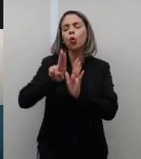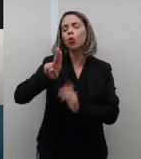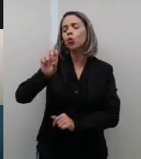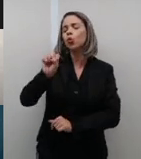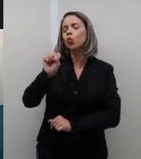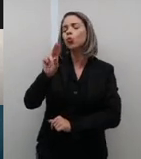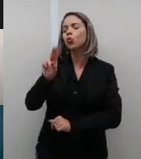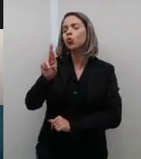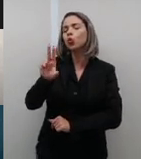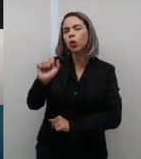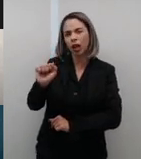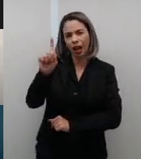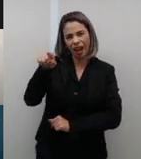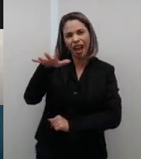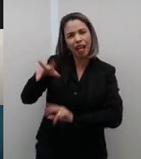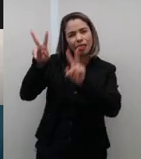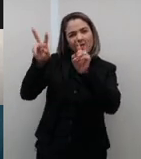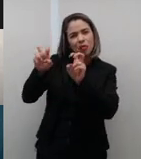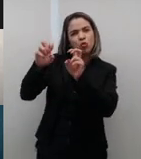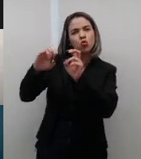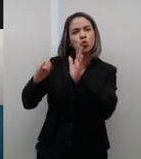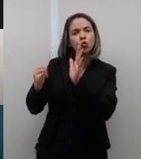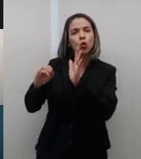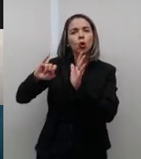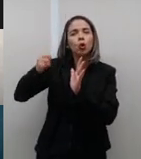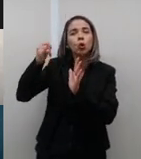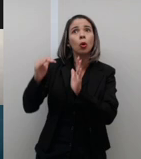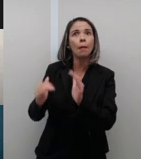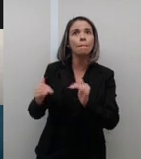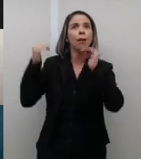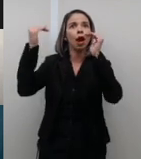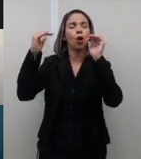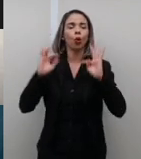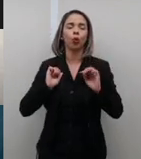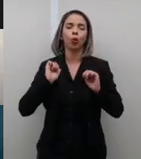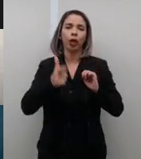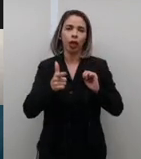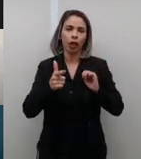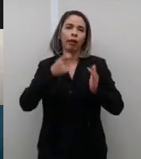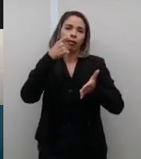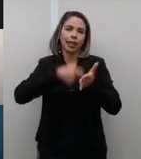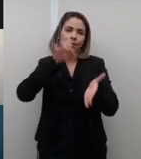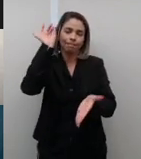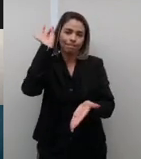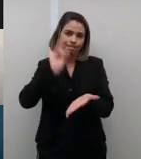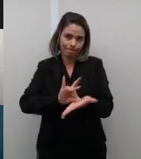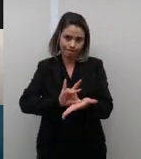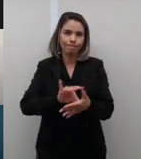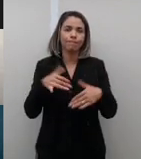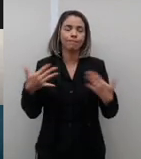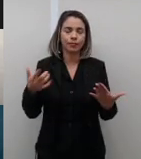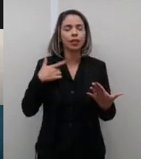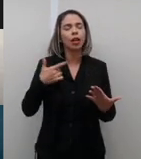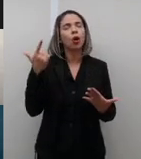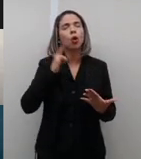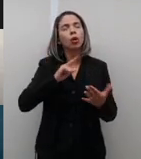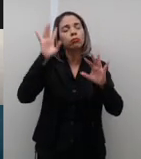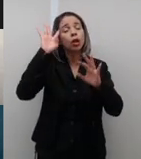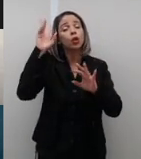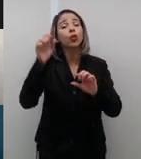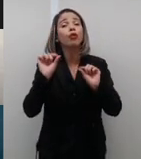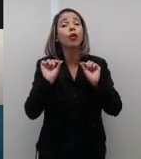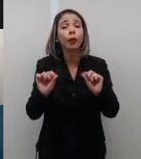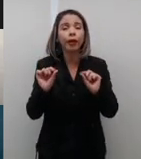juros superiores ao dobro da taxa legal vigente. E acabou estipulando que a taxa de juros a ser aplicada, a hipótese desse